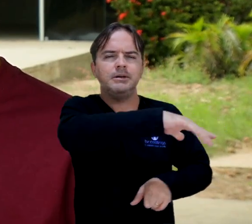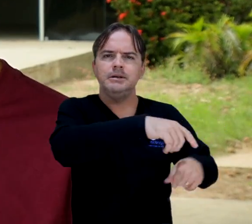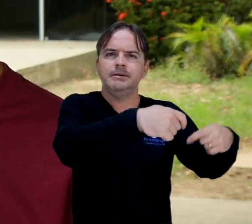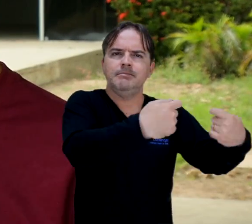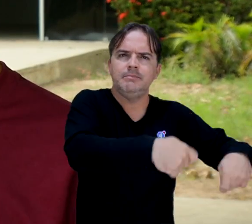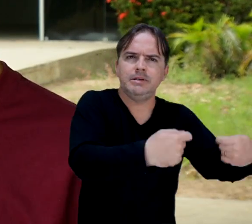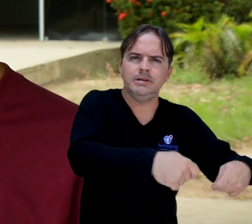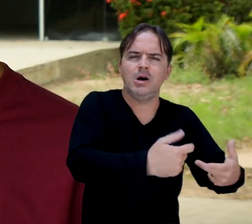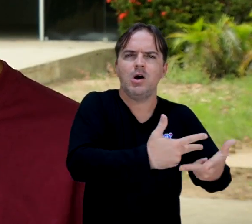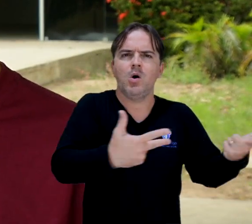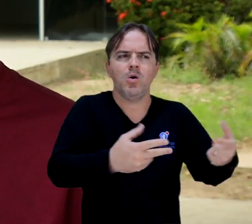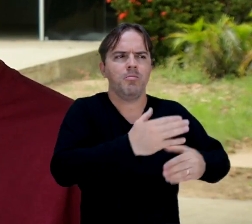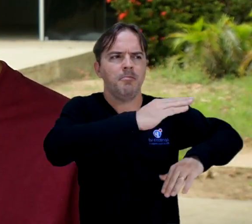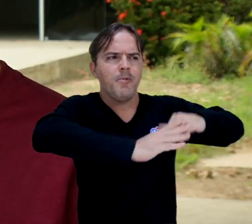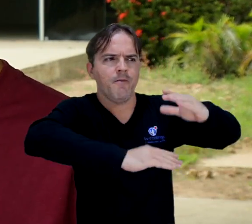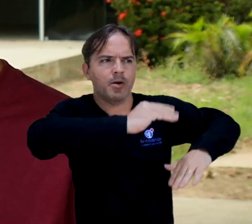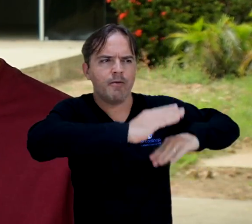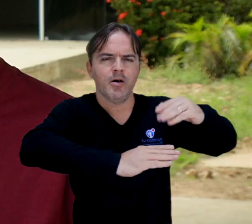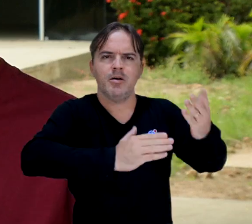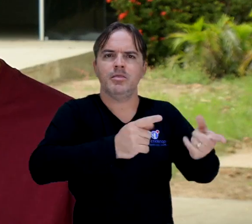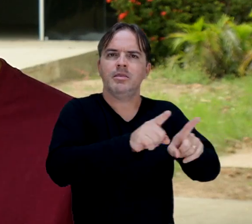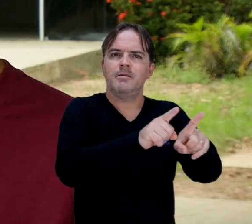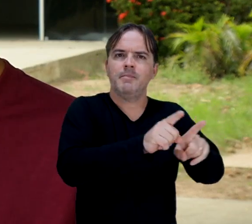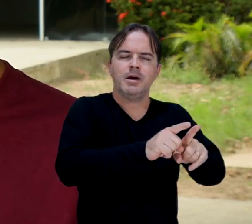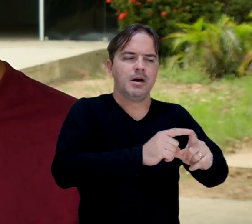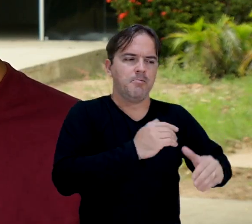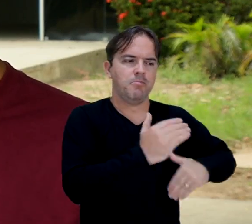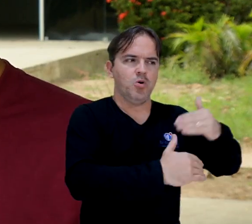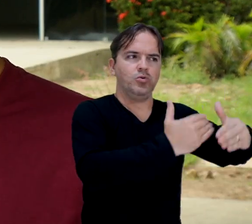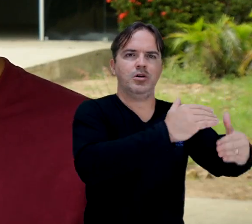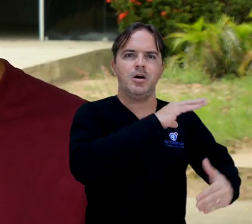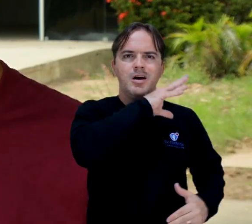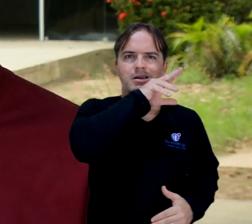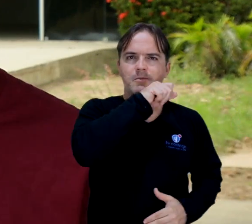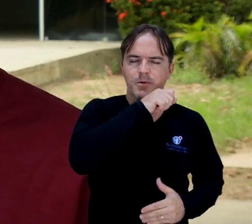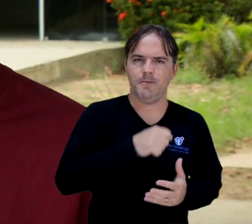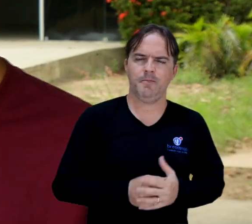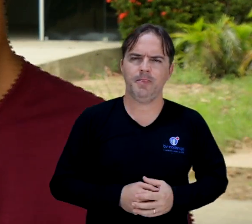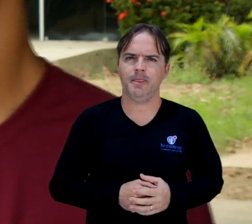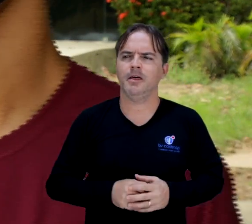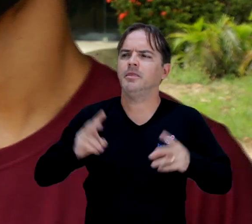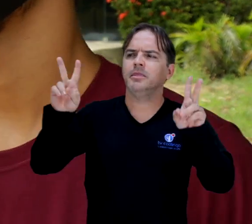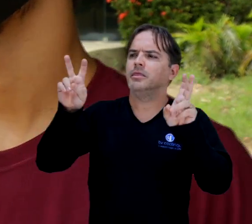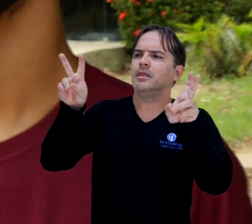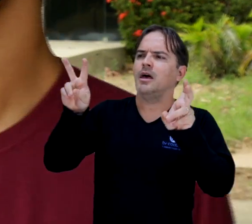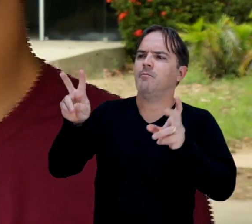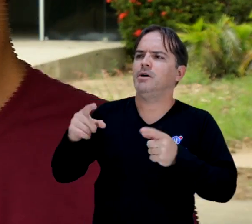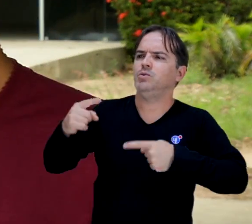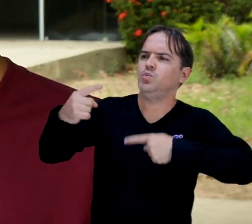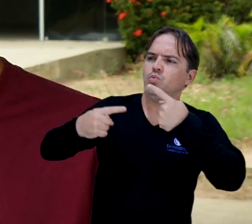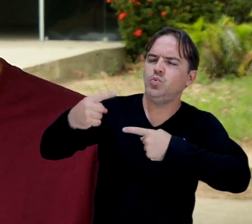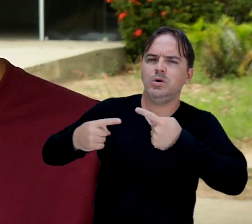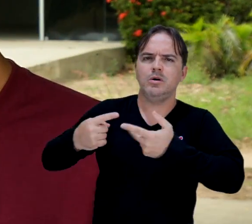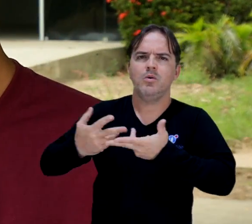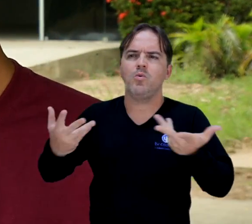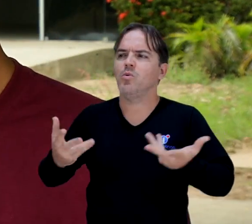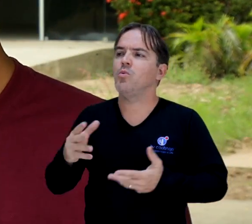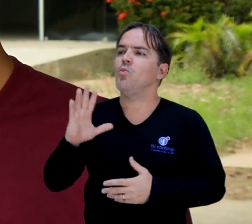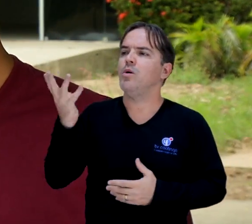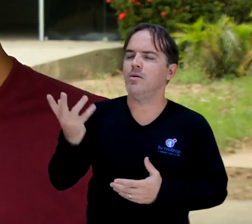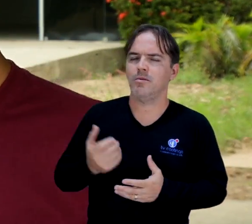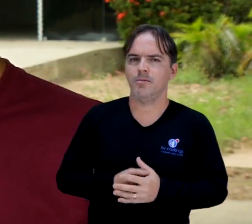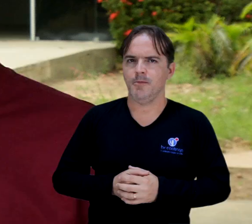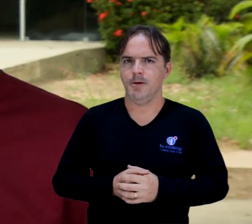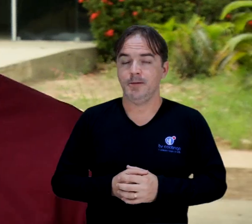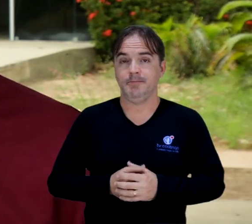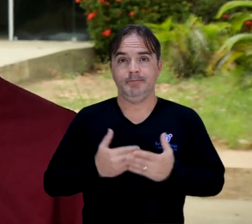falar um pouco sobre essa profissão, um pouco sobre a produção animal. Quais temas assim vocês vão estar discutindo durante o